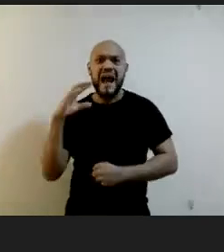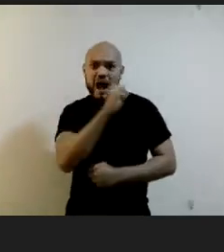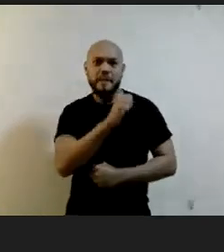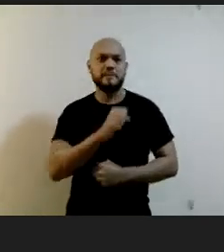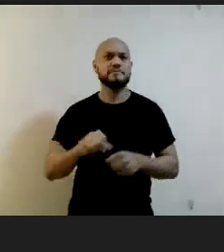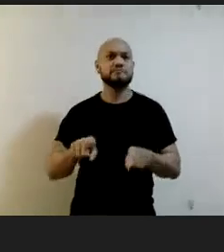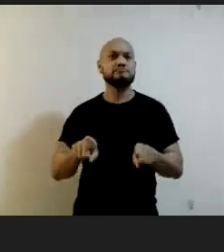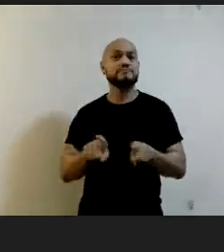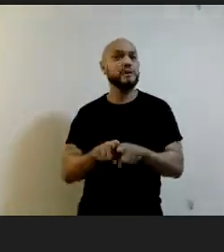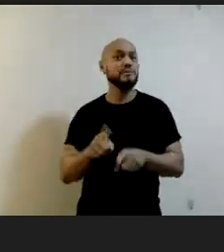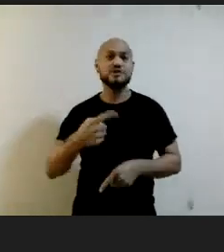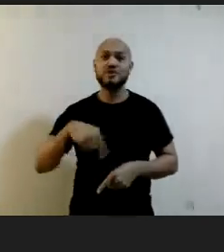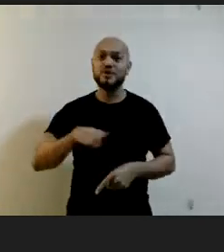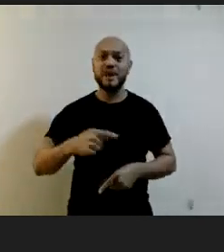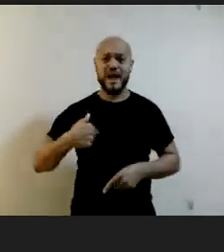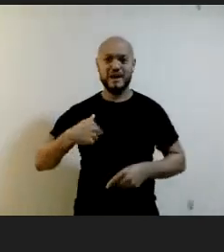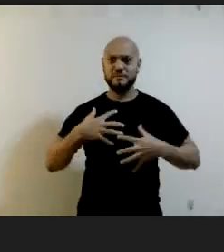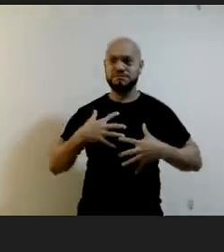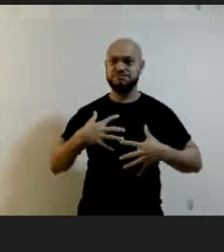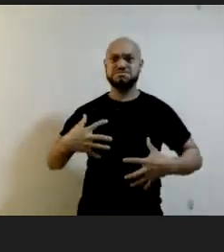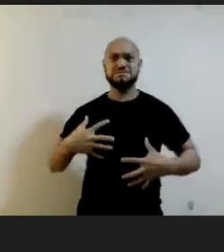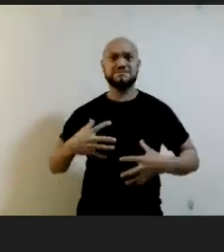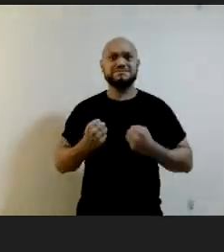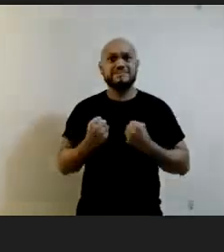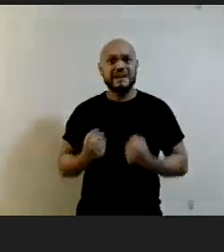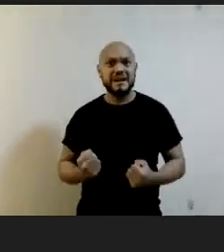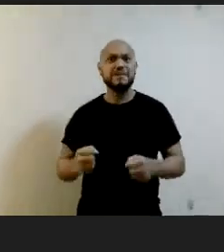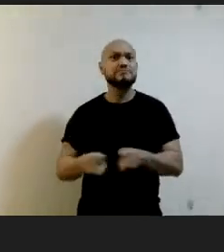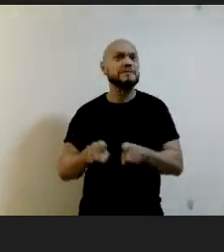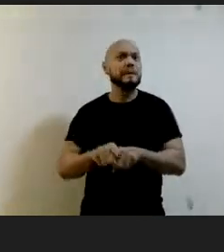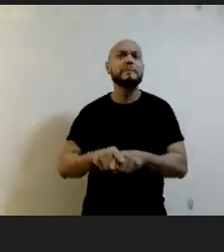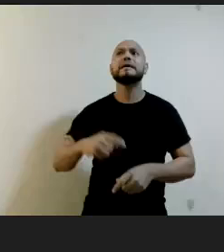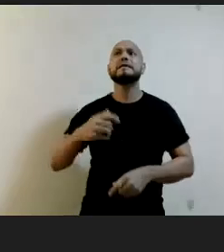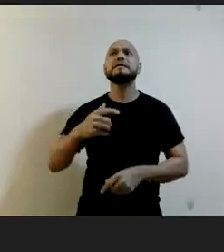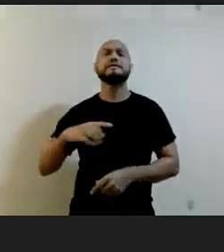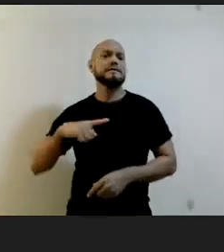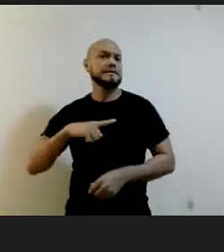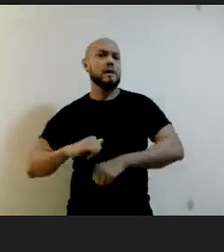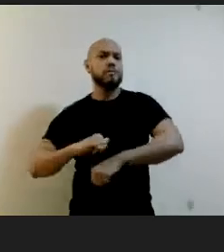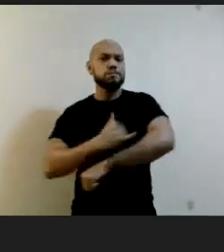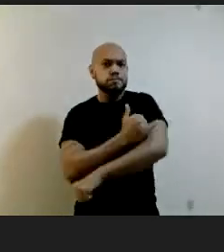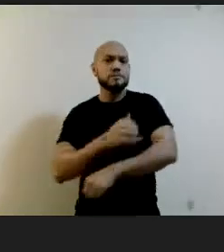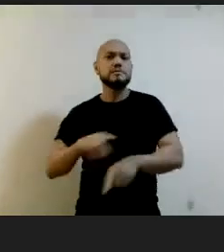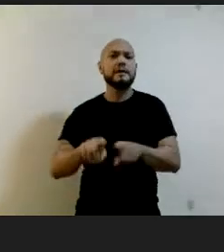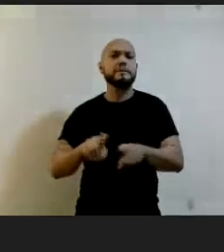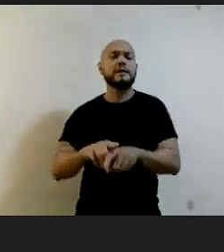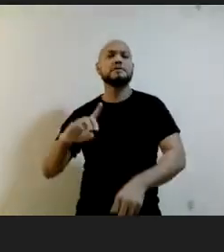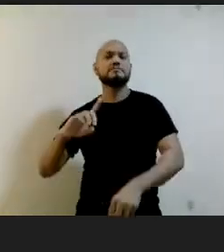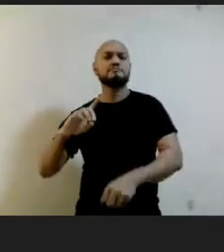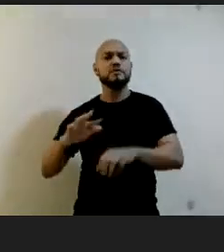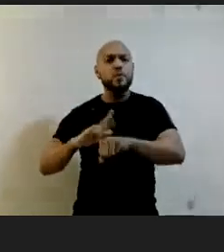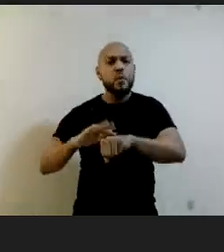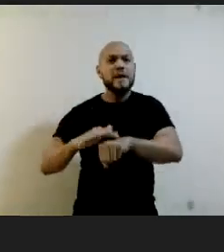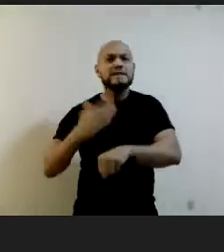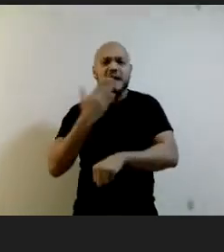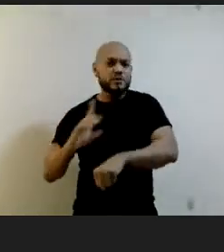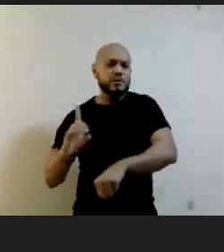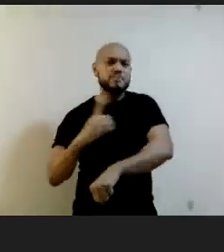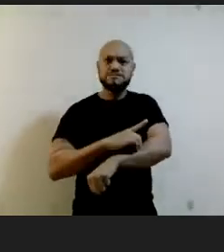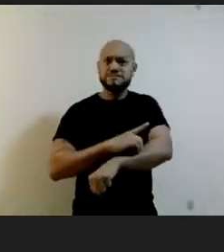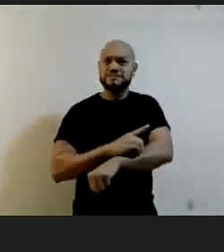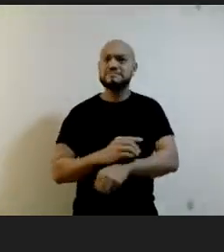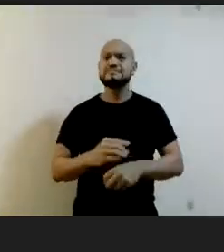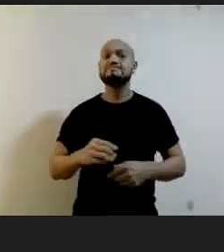inflamatório crônico, predispõe à obesidade, à diabetes. Então, a gente tem que ter uma alimentação